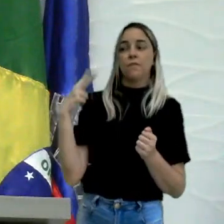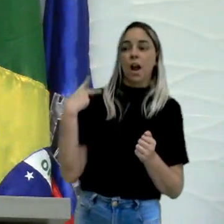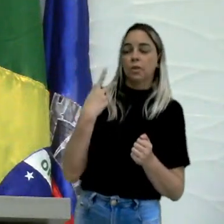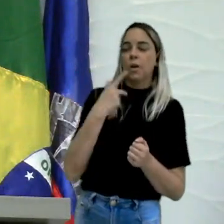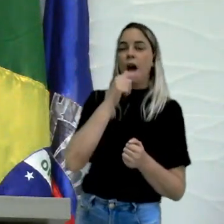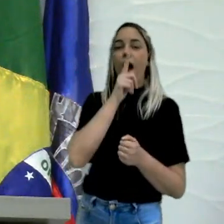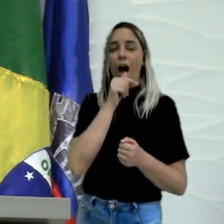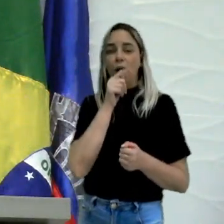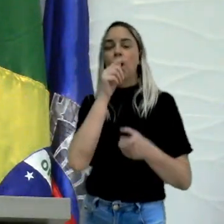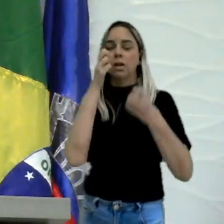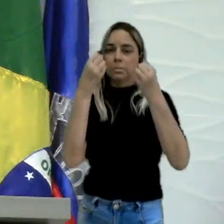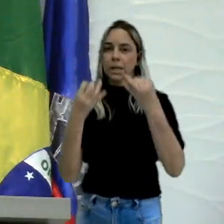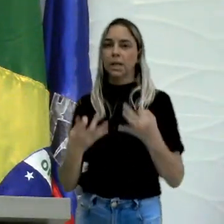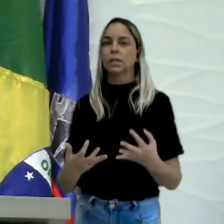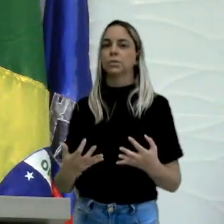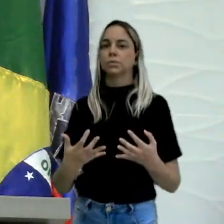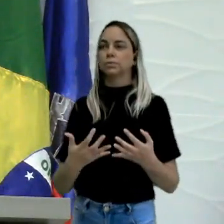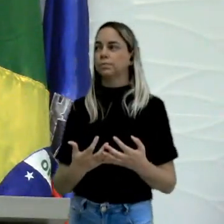da água,